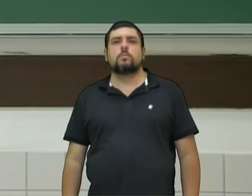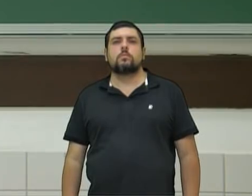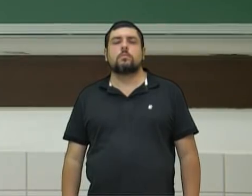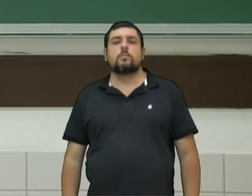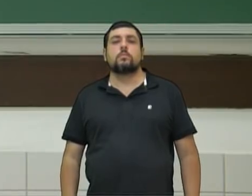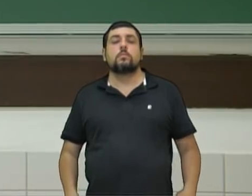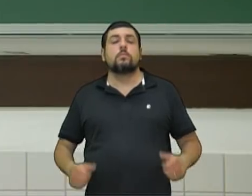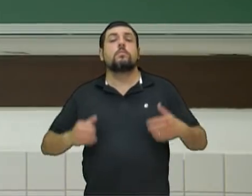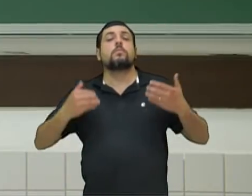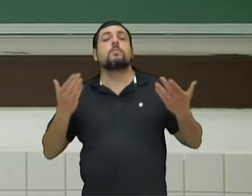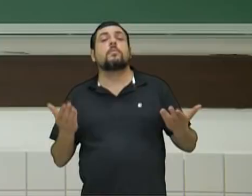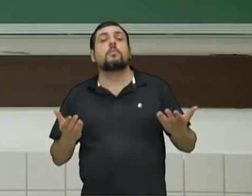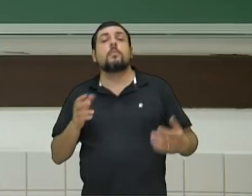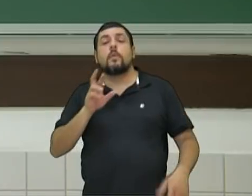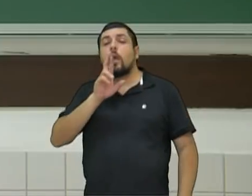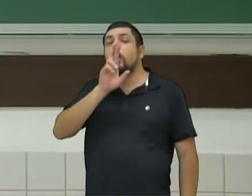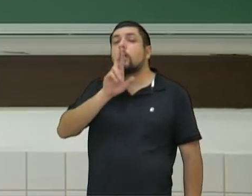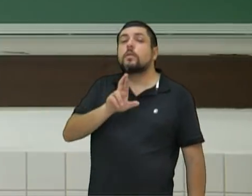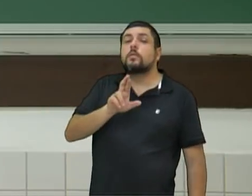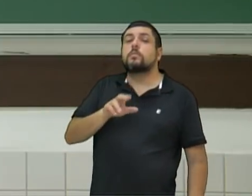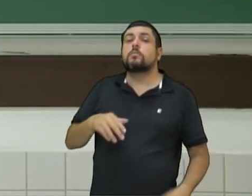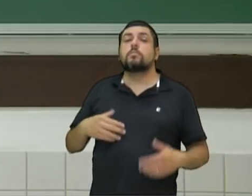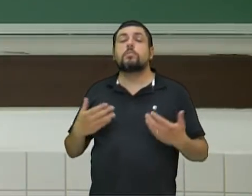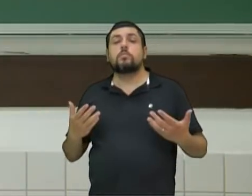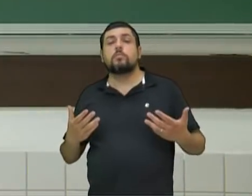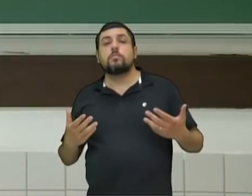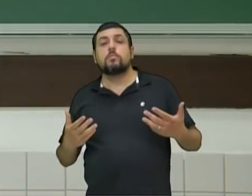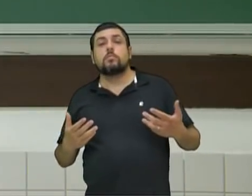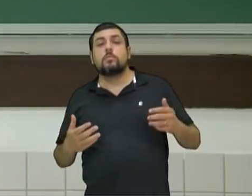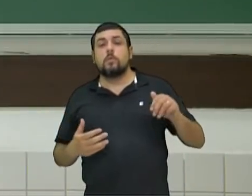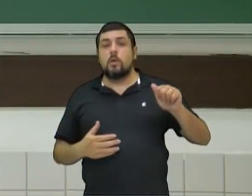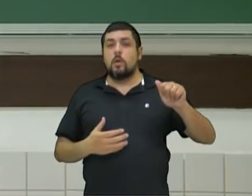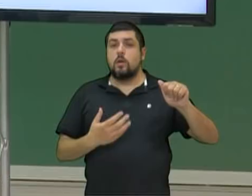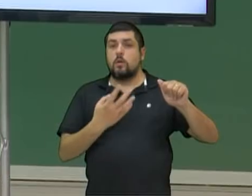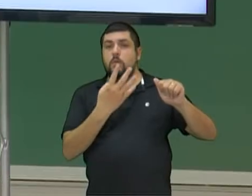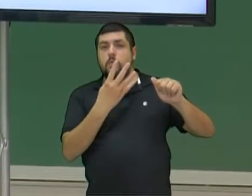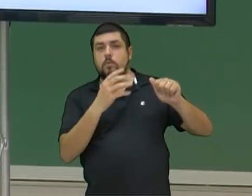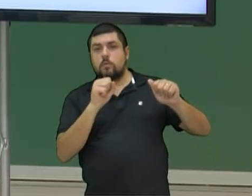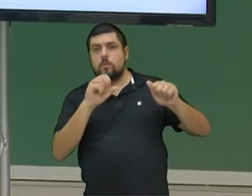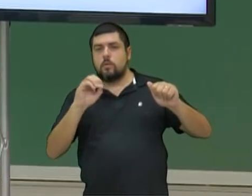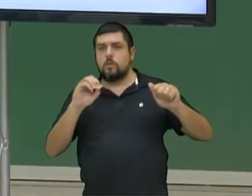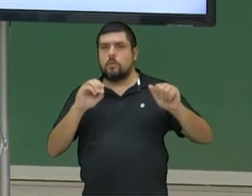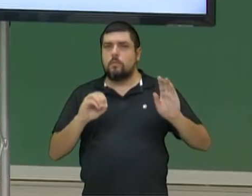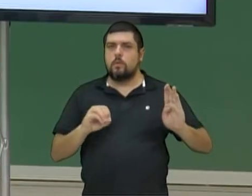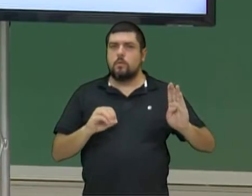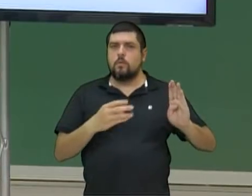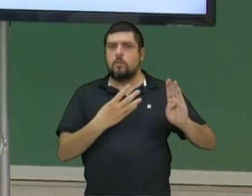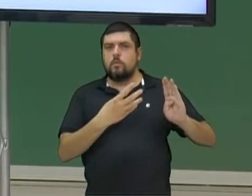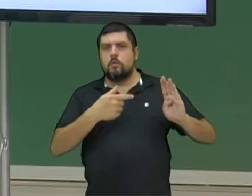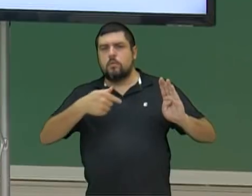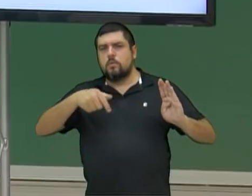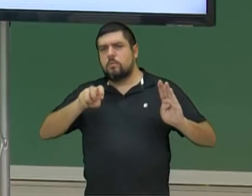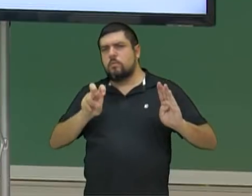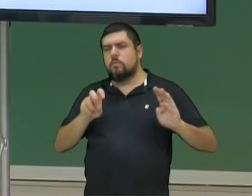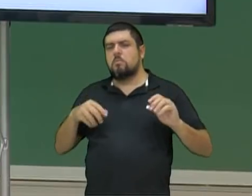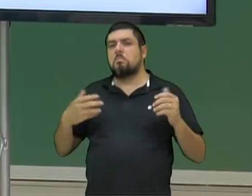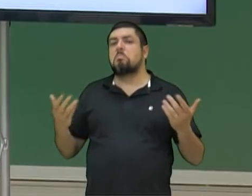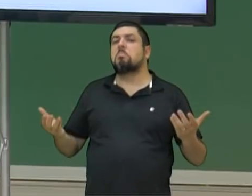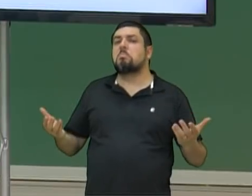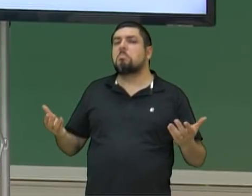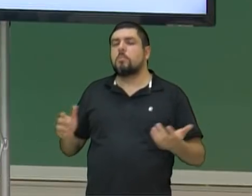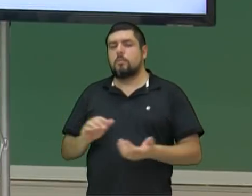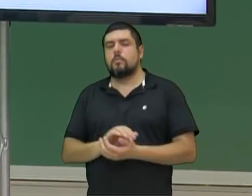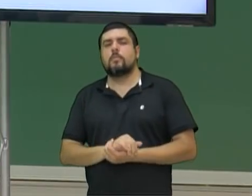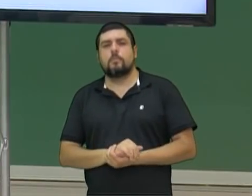E aí, qual que foi a resposta? Será que é 480 ou 475? Vamos observar aqui no gráfico com a